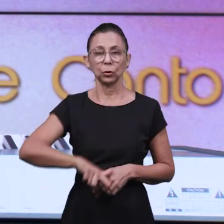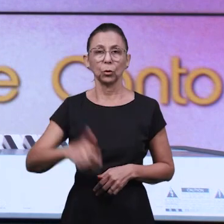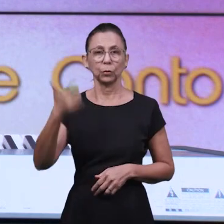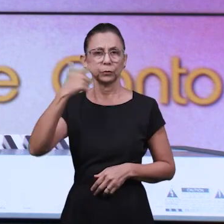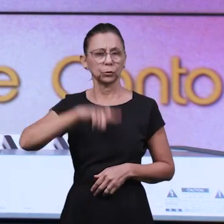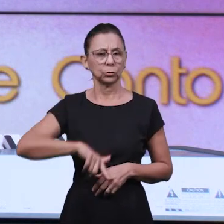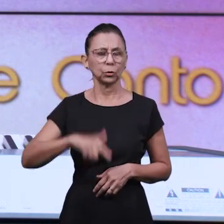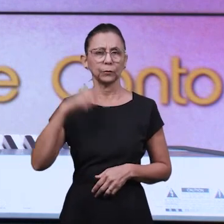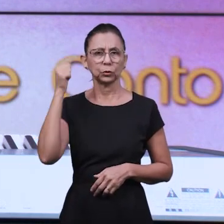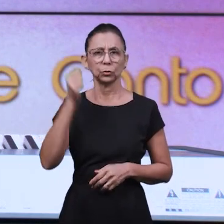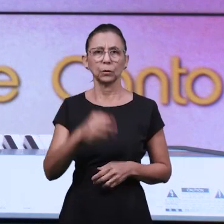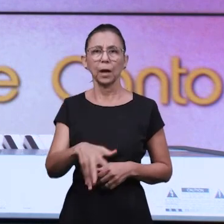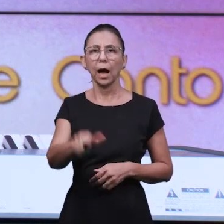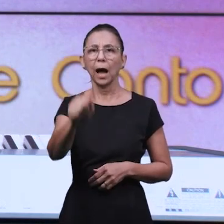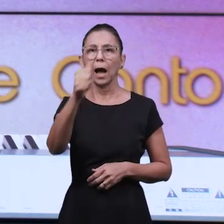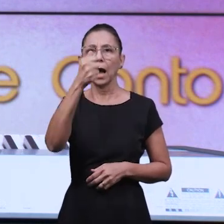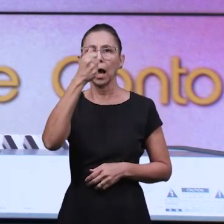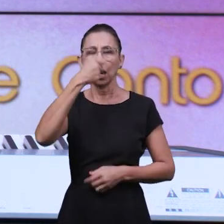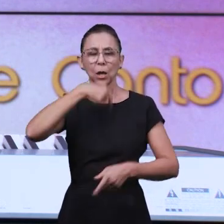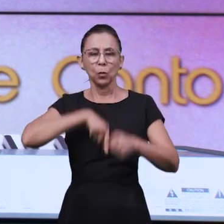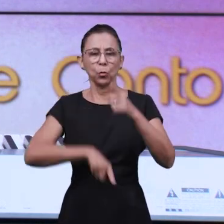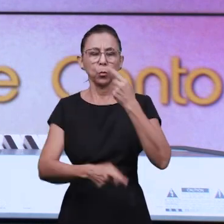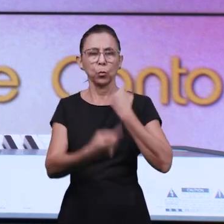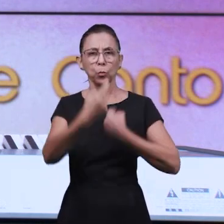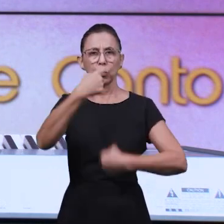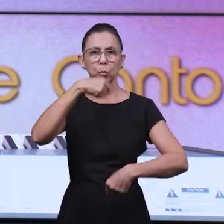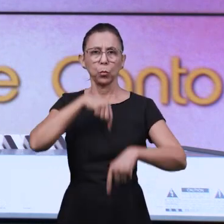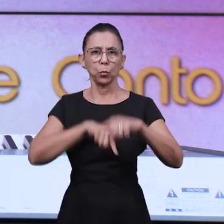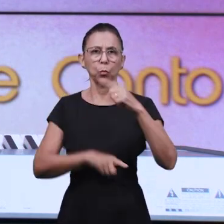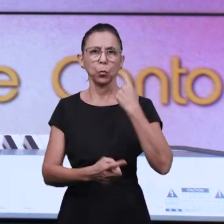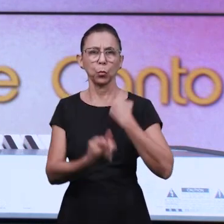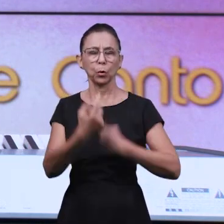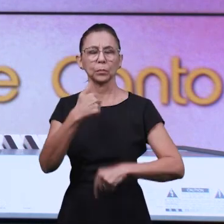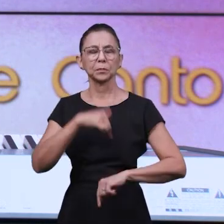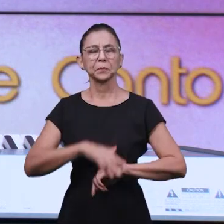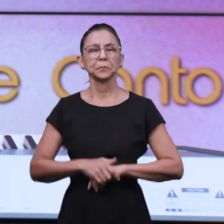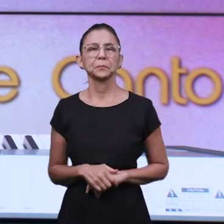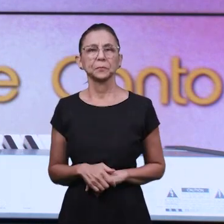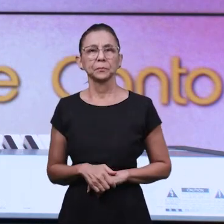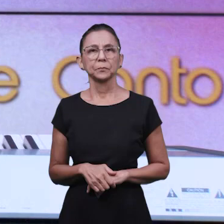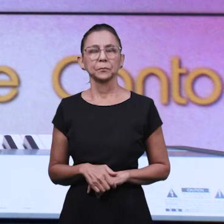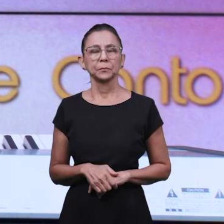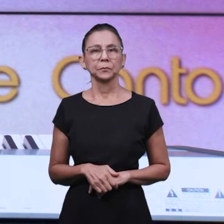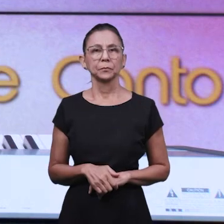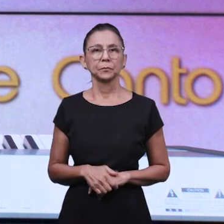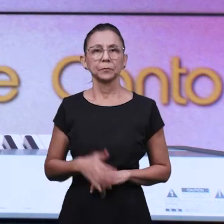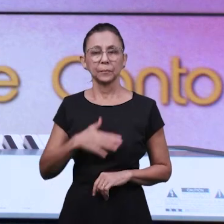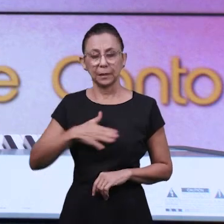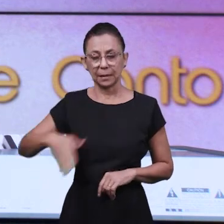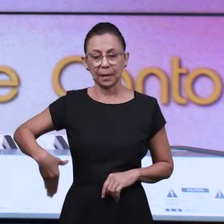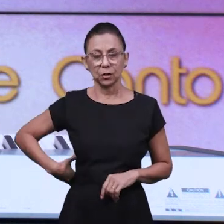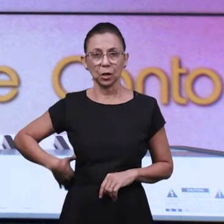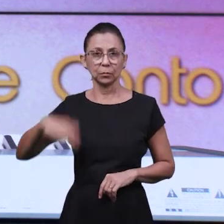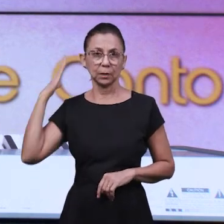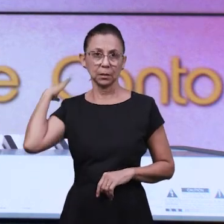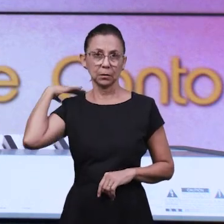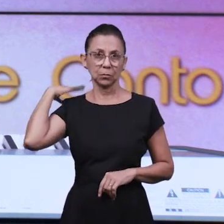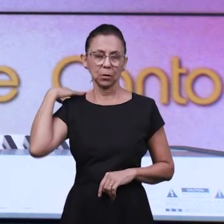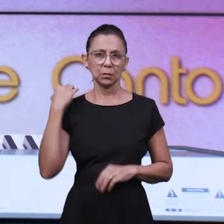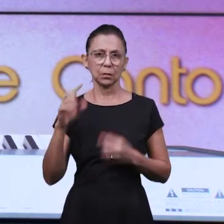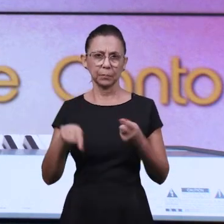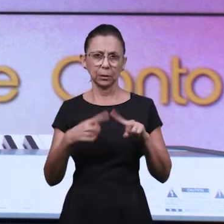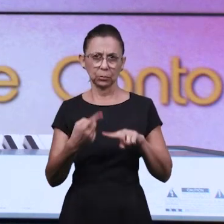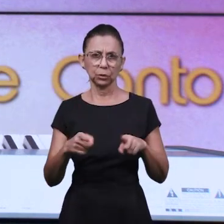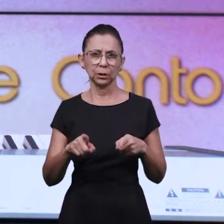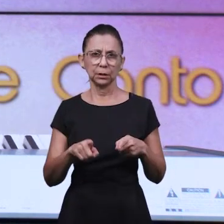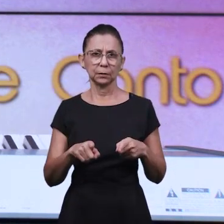reativação, reabastecimento da musculatura intercostal. Vamos cantando com as notas, melodia da